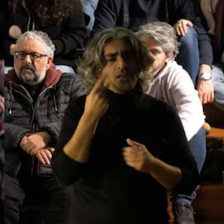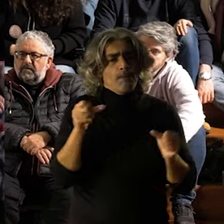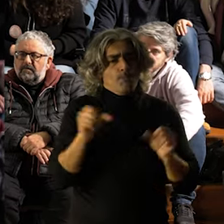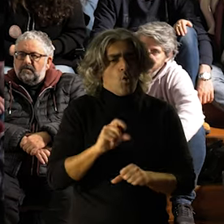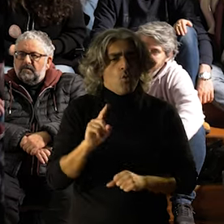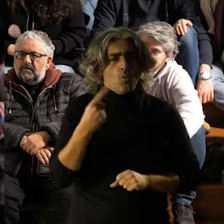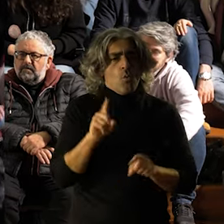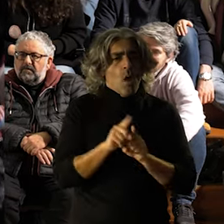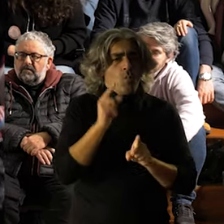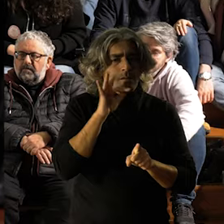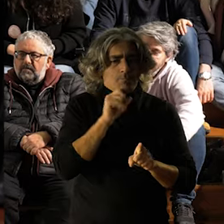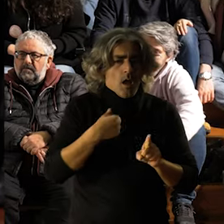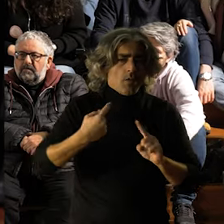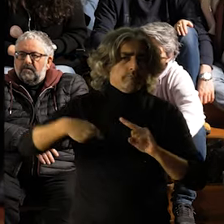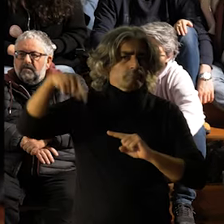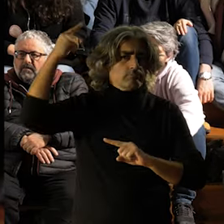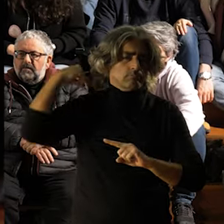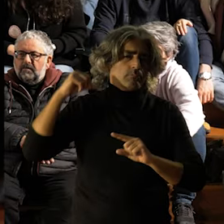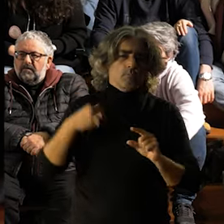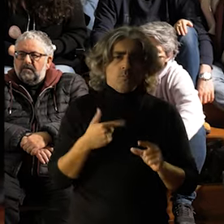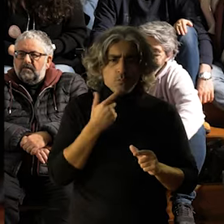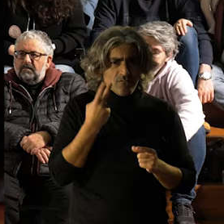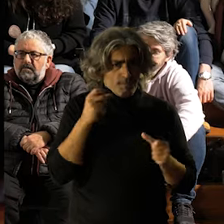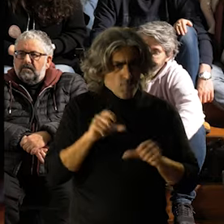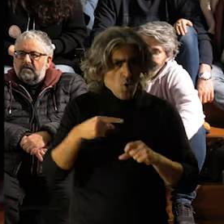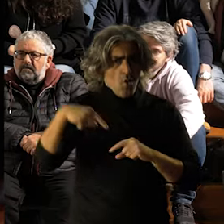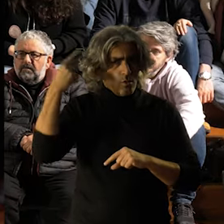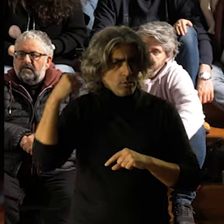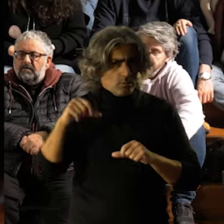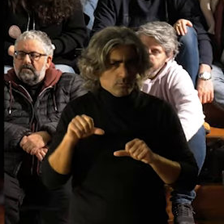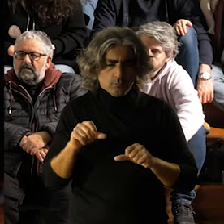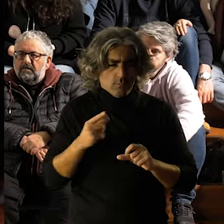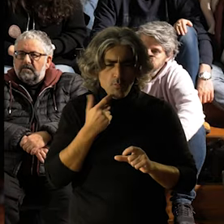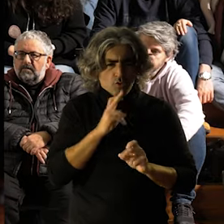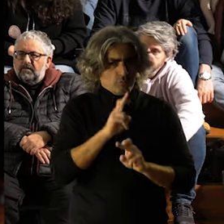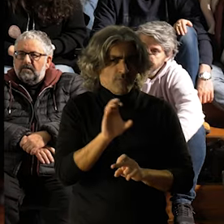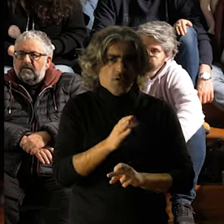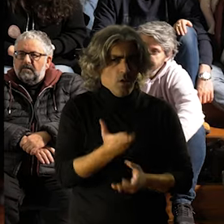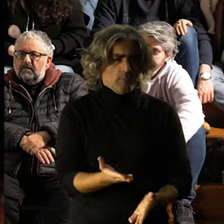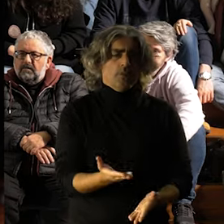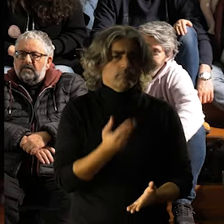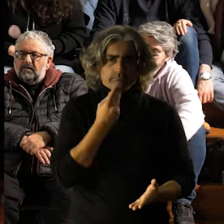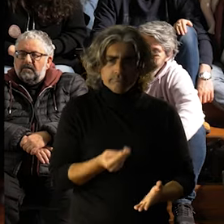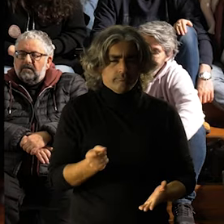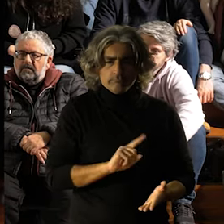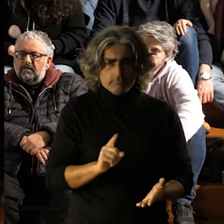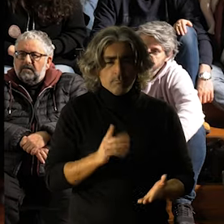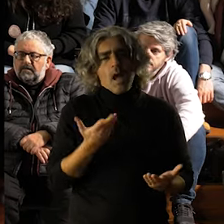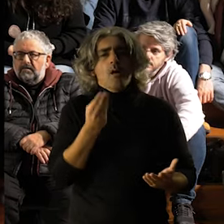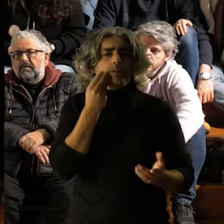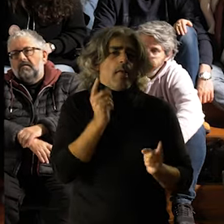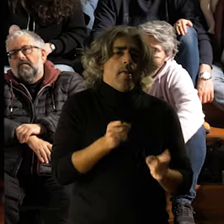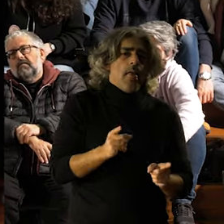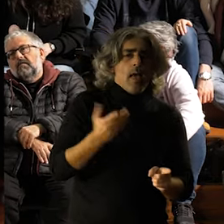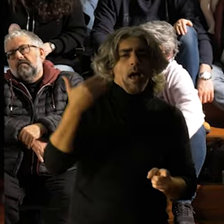do que viveram os nossos pais. Isso é a resposta que nunca se pode dar a ninguém. Dizer, pois, mas isso já era